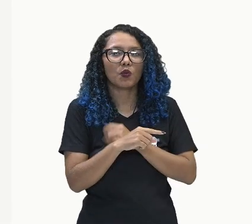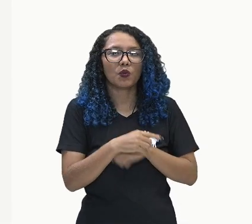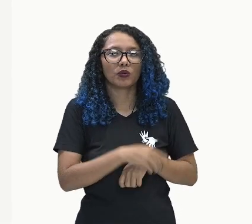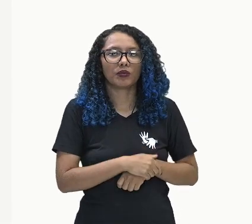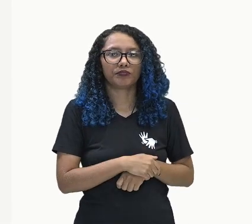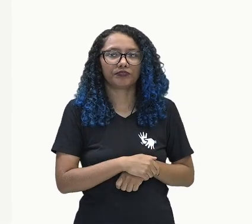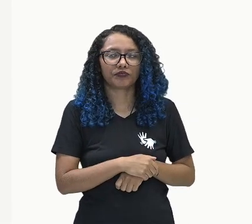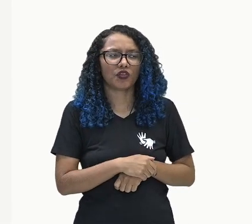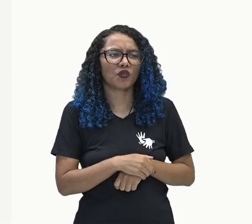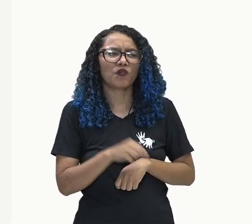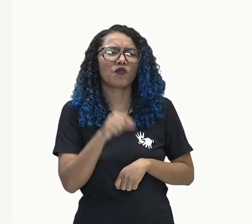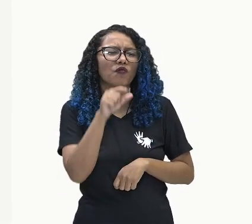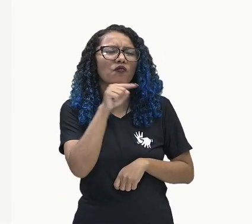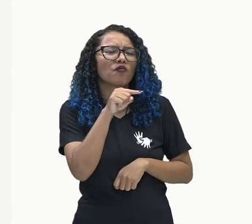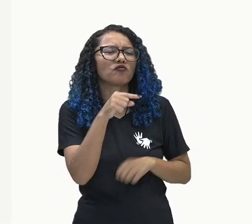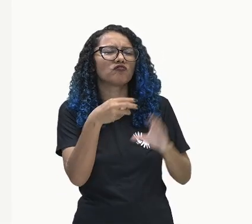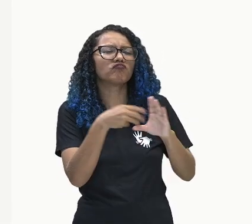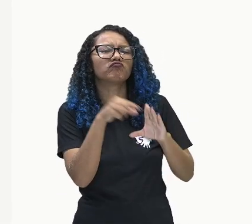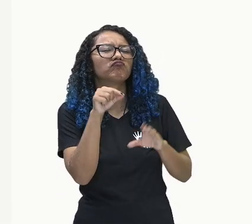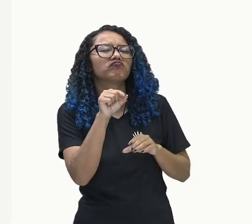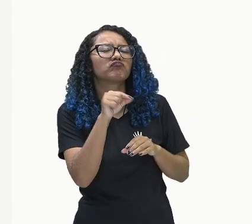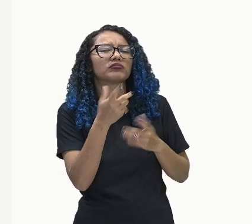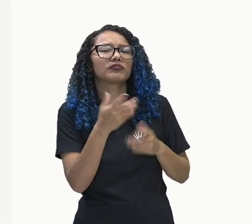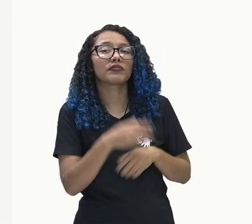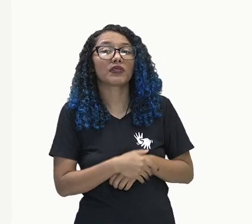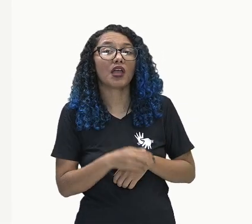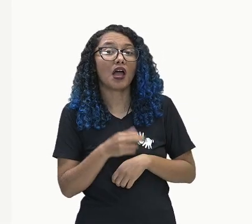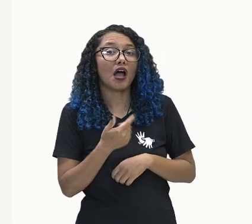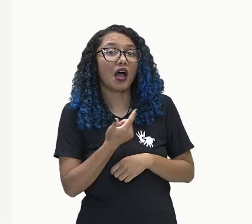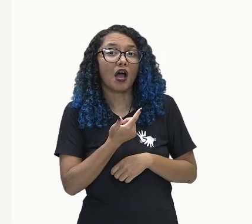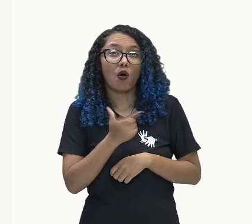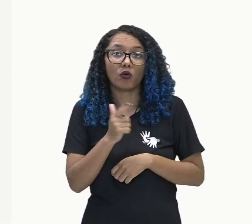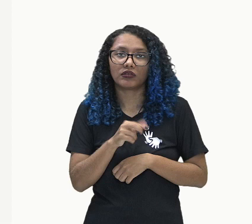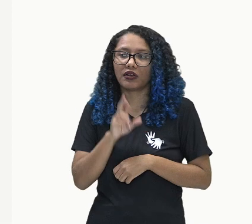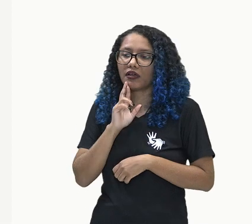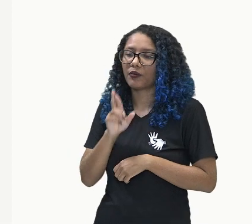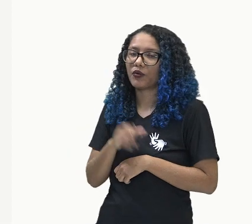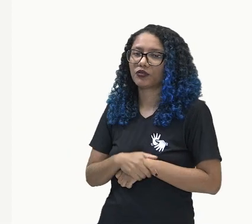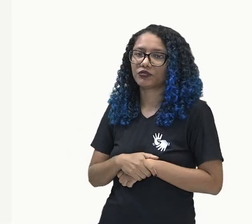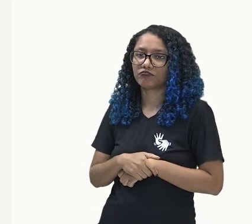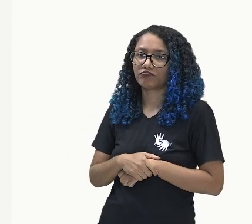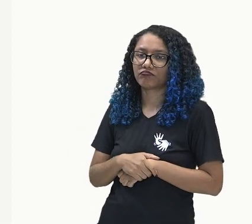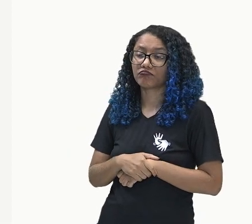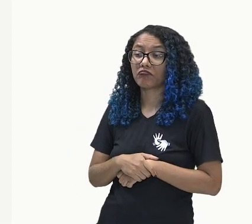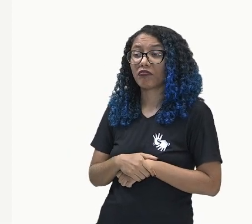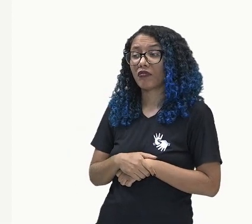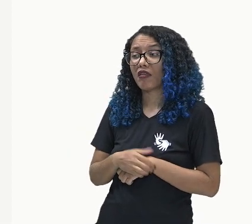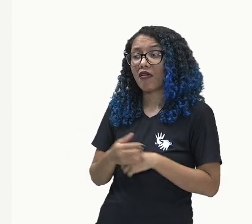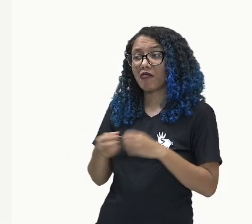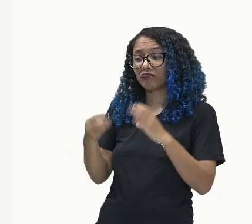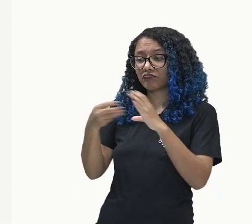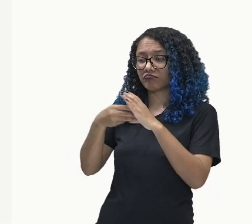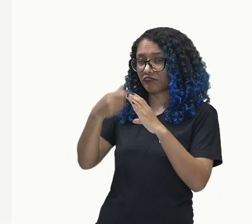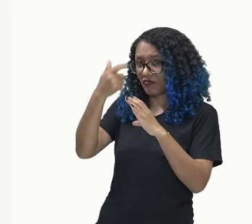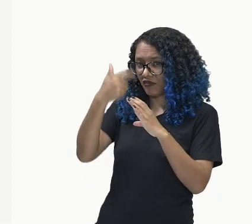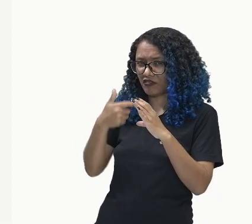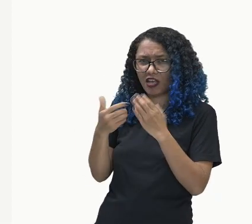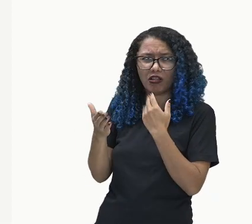quem você é. E aí a outra célula, que ela não consegue identificar, diz: eu sou quem você